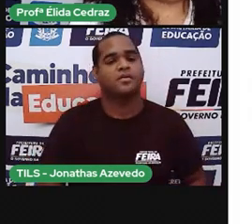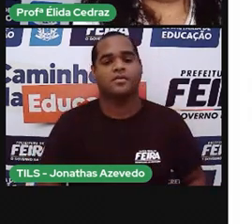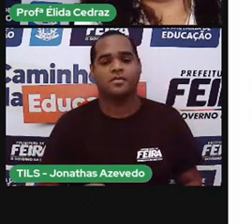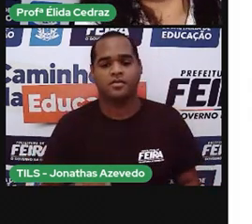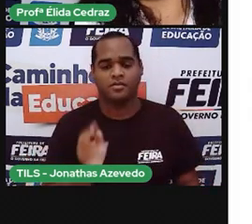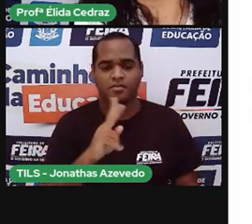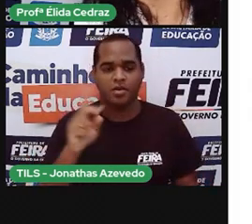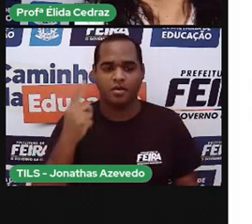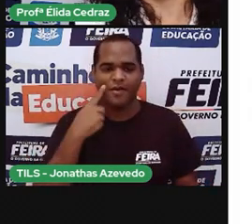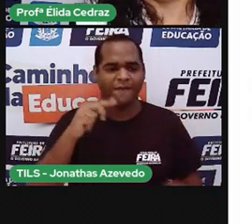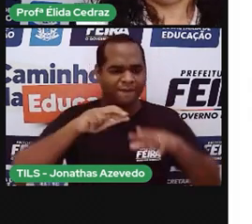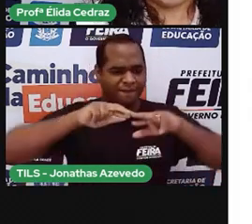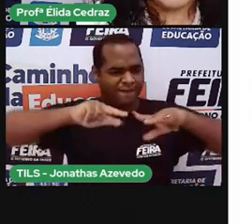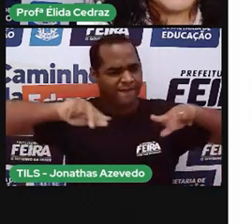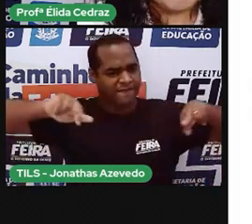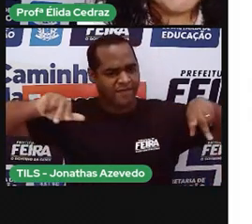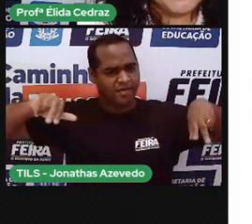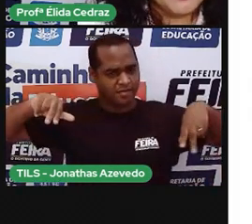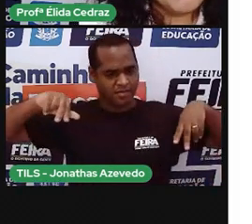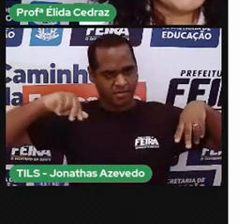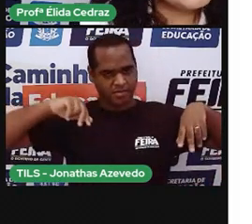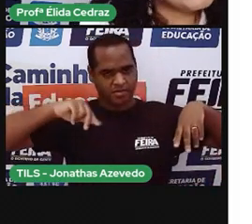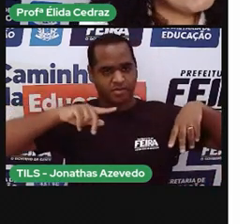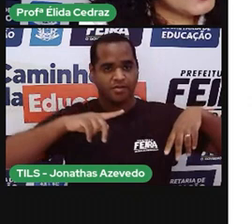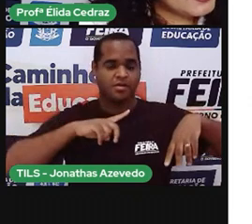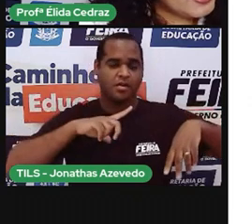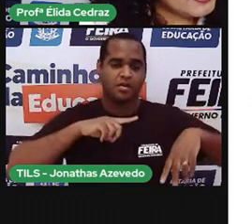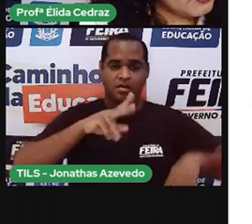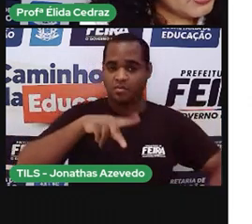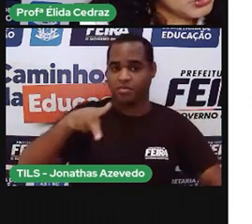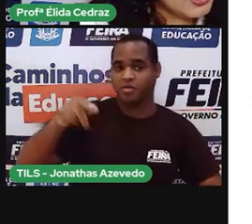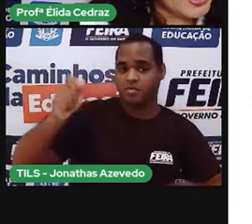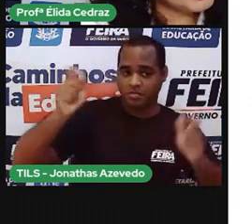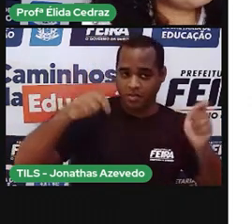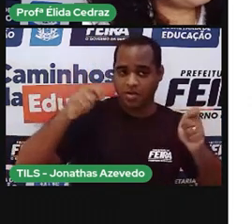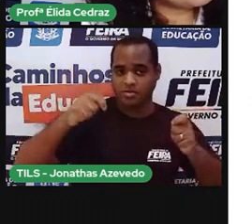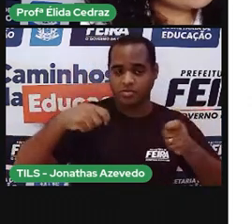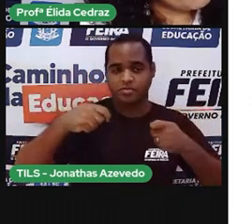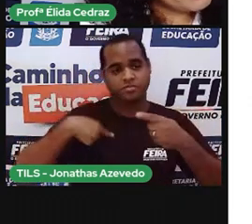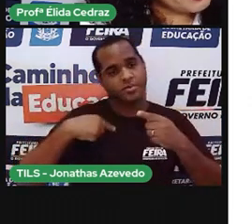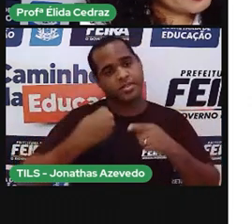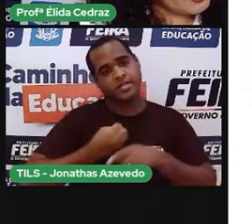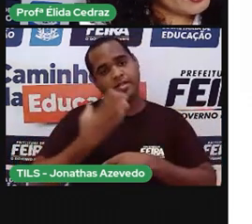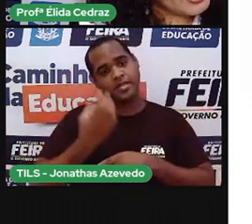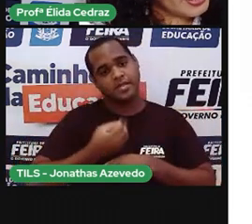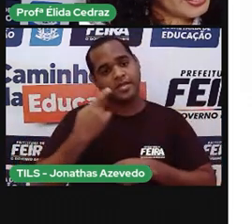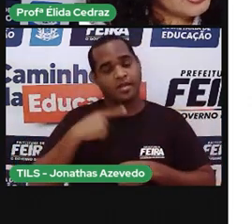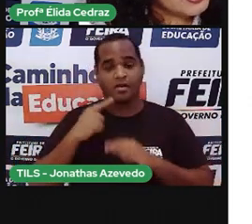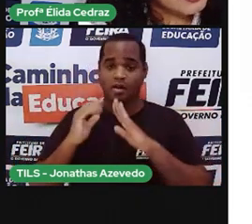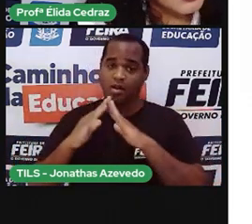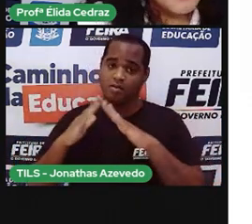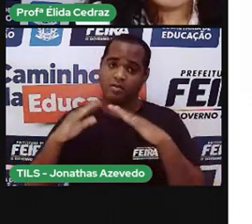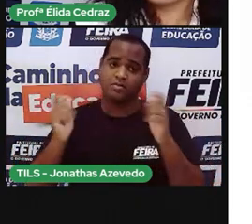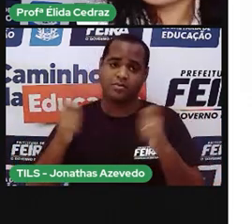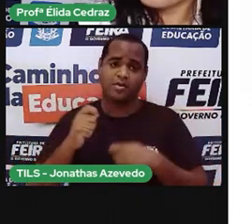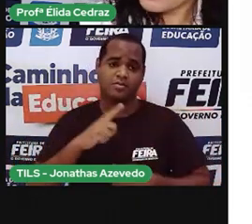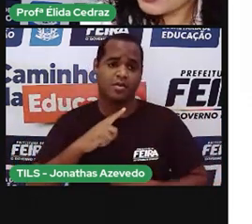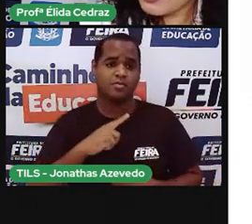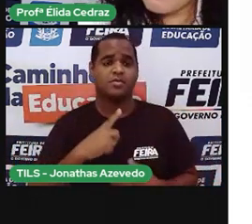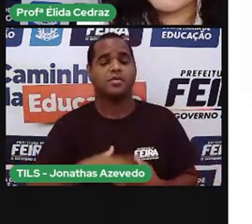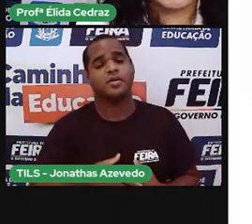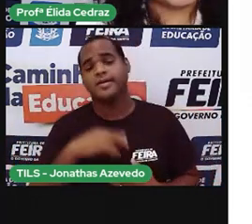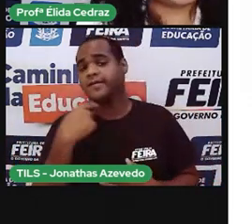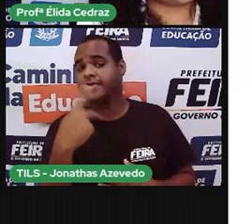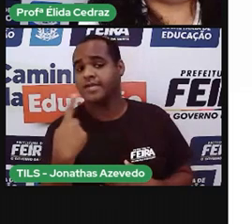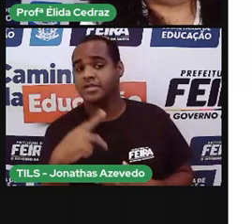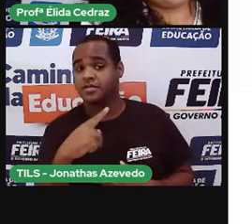você fez tantos? Porque a Pró podia fazer essa quantidade porque tinha material em casa. Mas